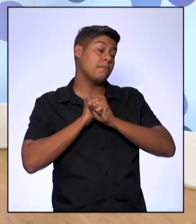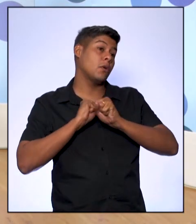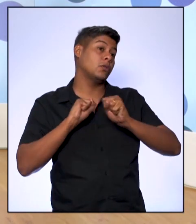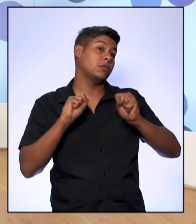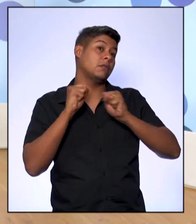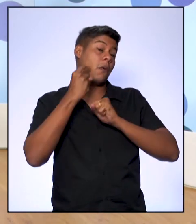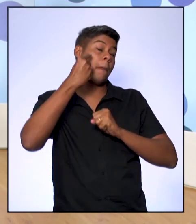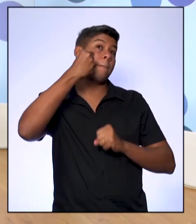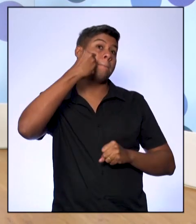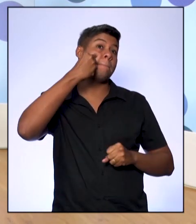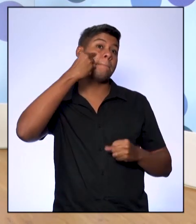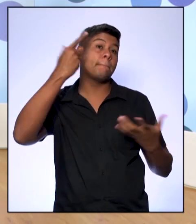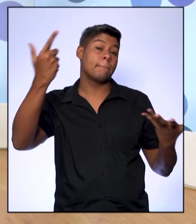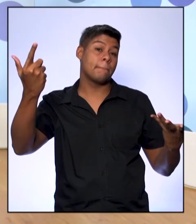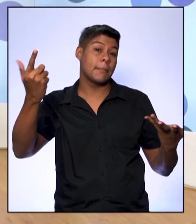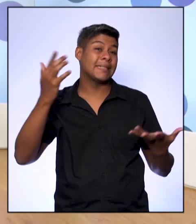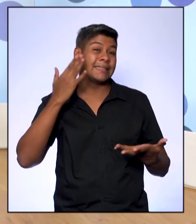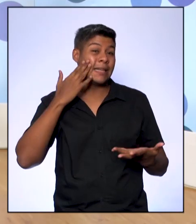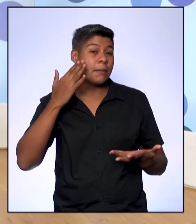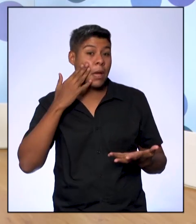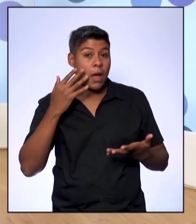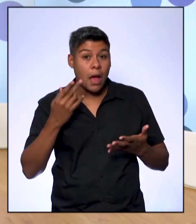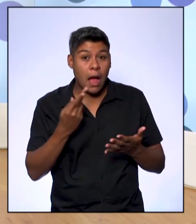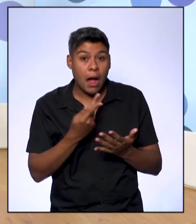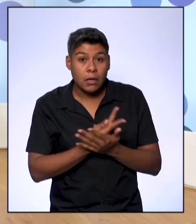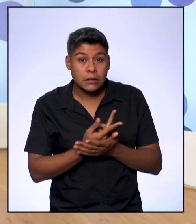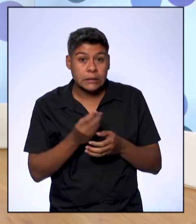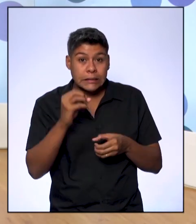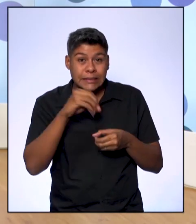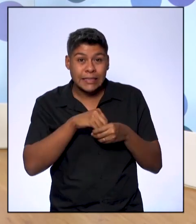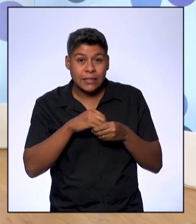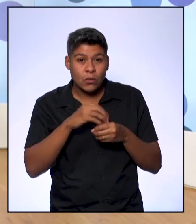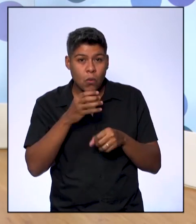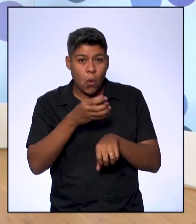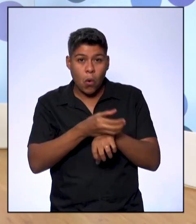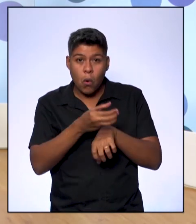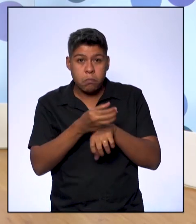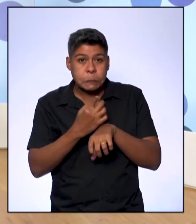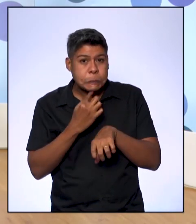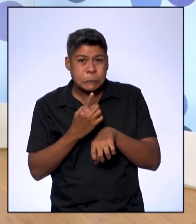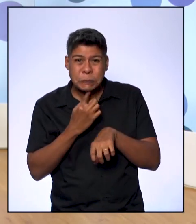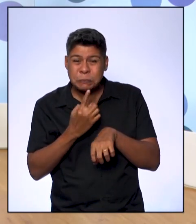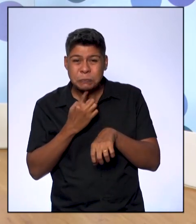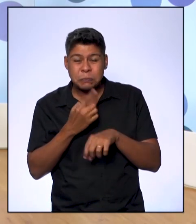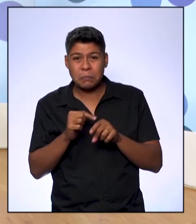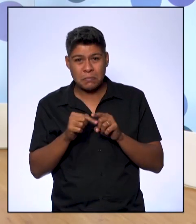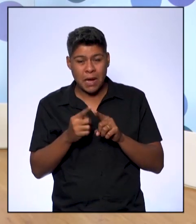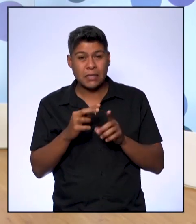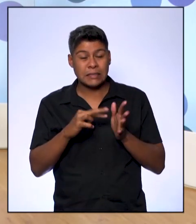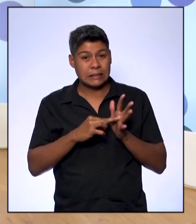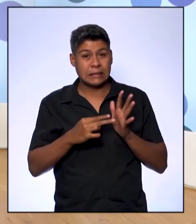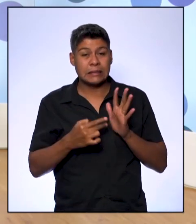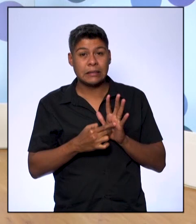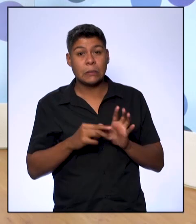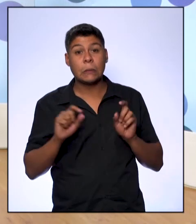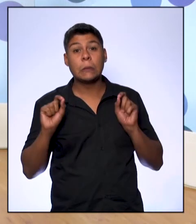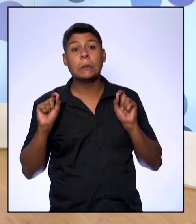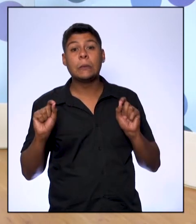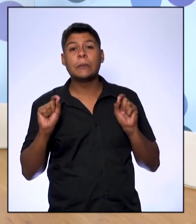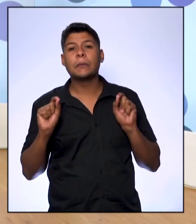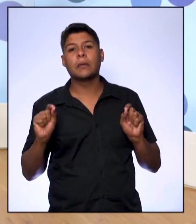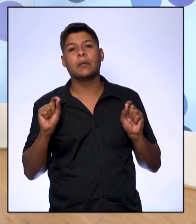imaginar é um símbolo fenômeno não cabe dentro do copo d'água mas o que que isso representa